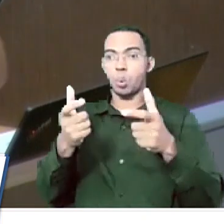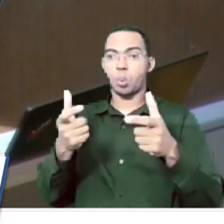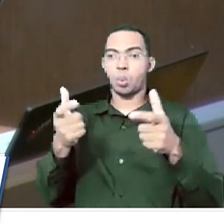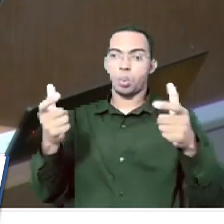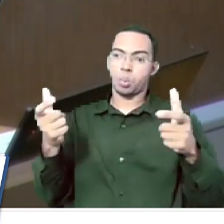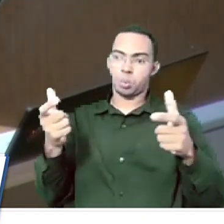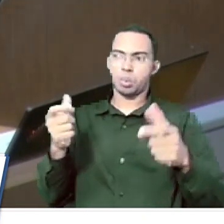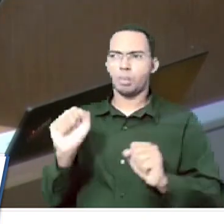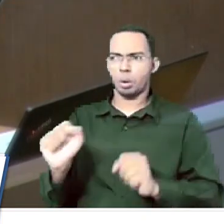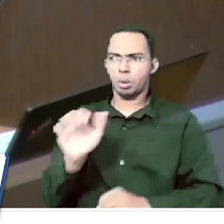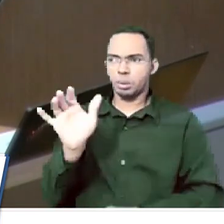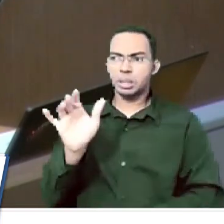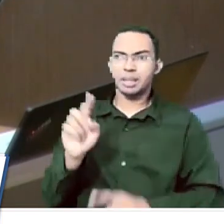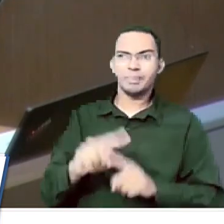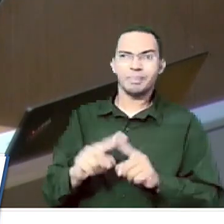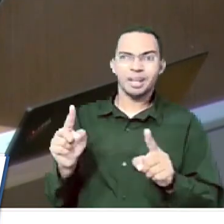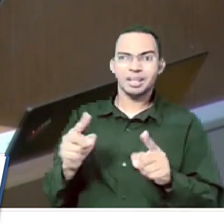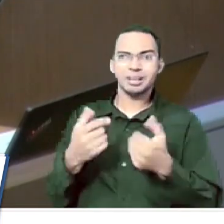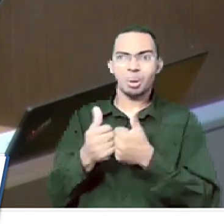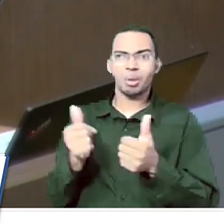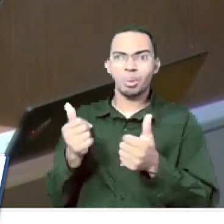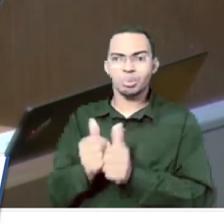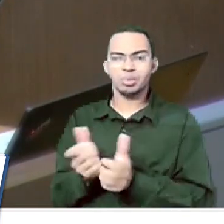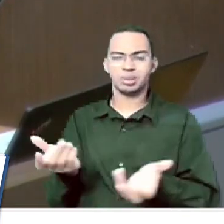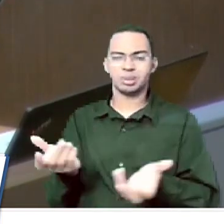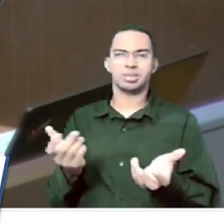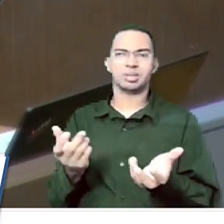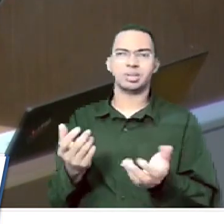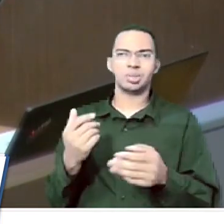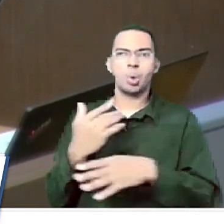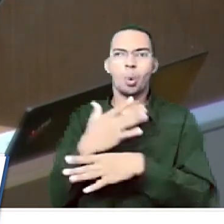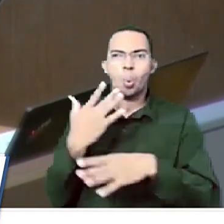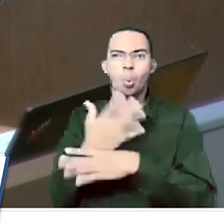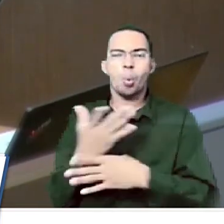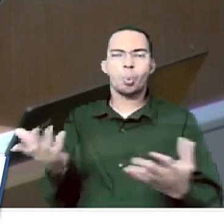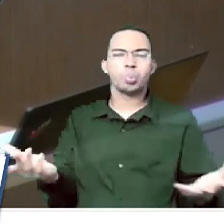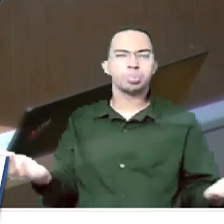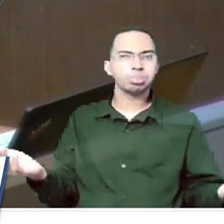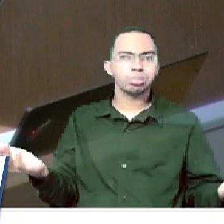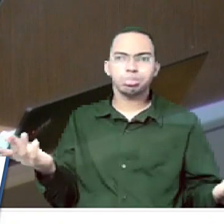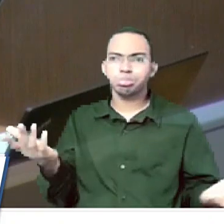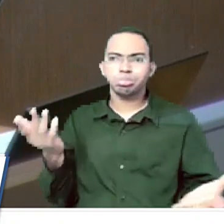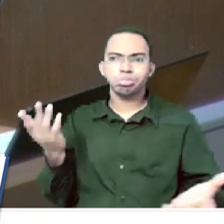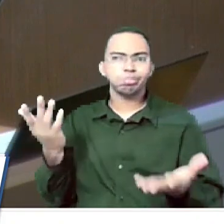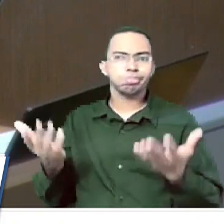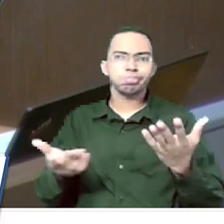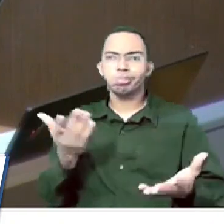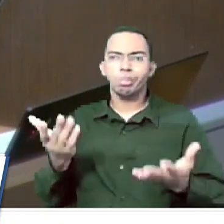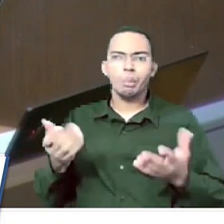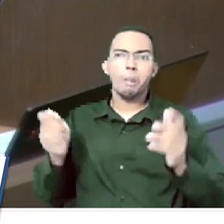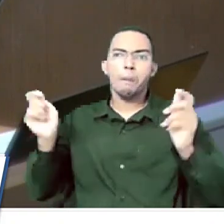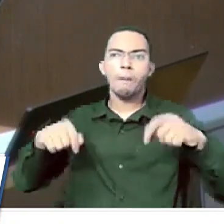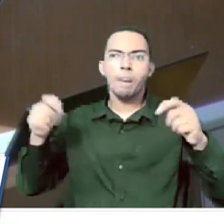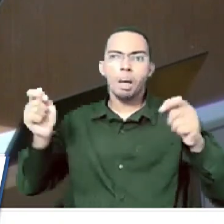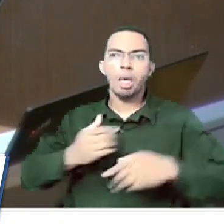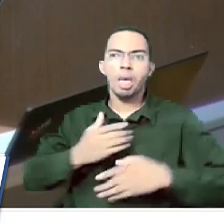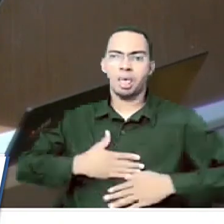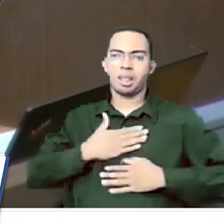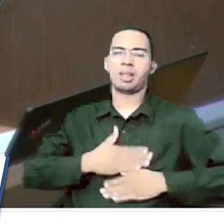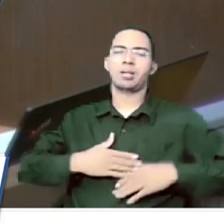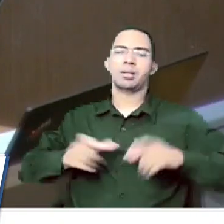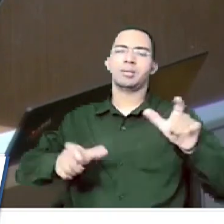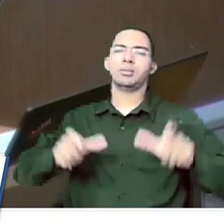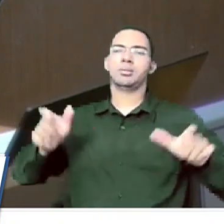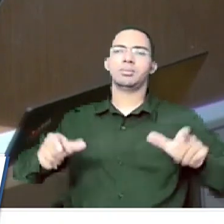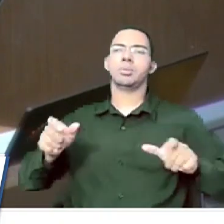mas o transporte urbano não é uma coisa que se possa agradar as pessoas a utilizarem.